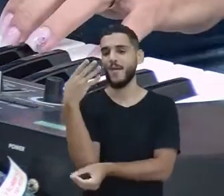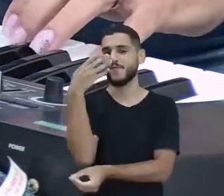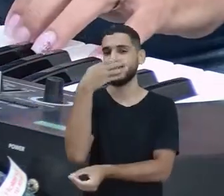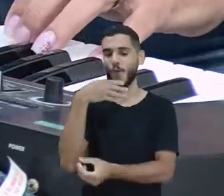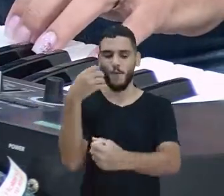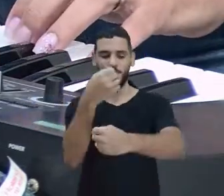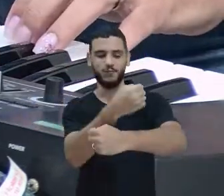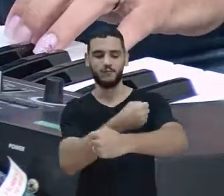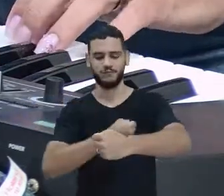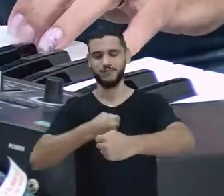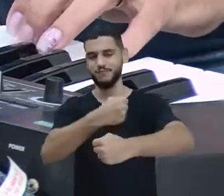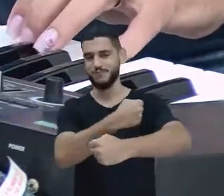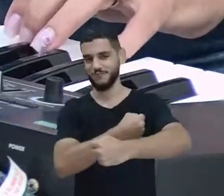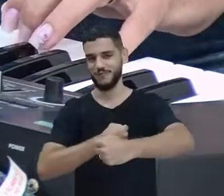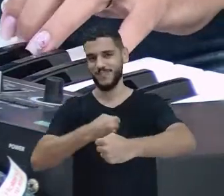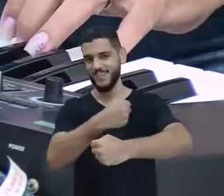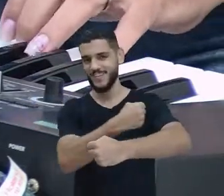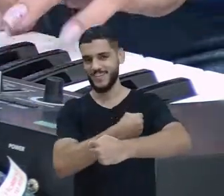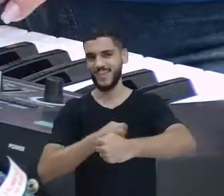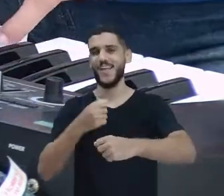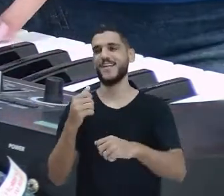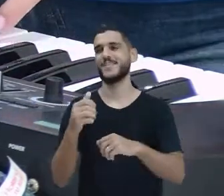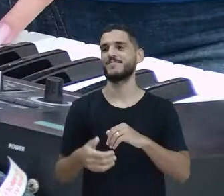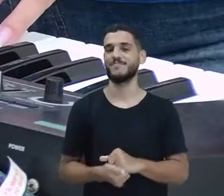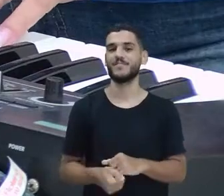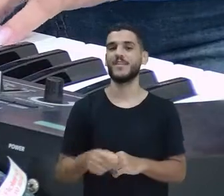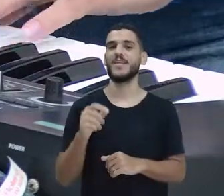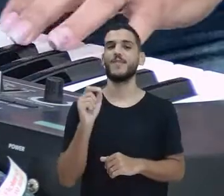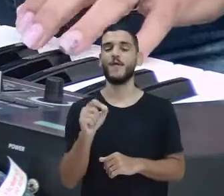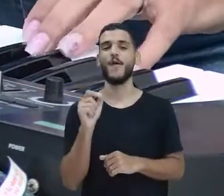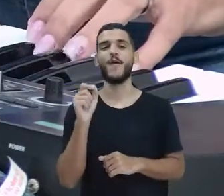Faz docinha, doce de maracujá.